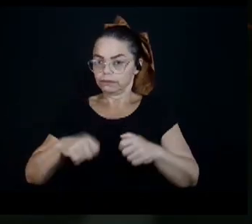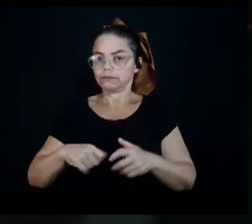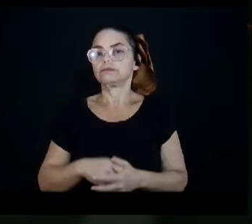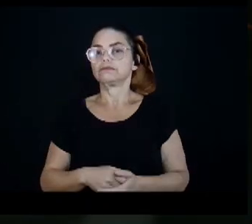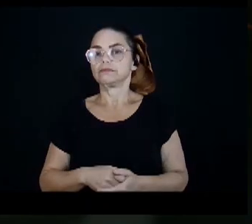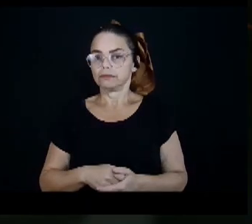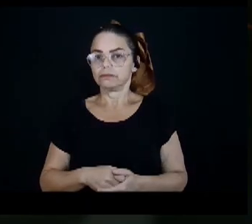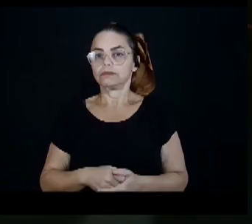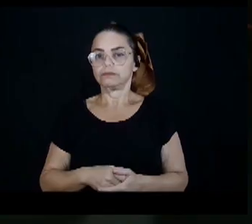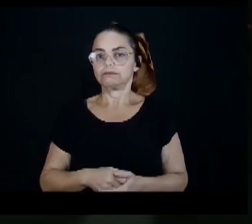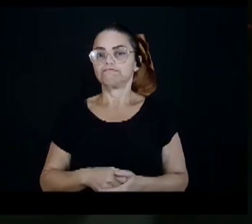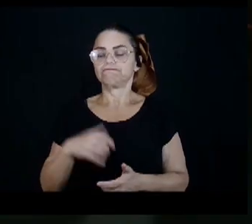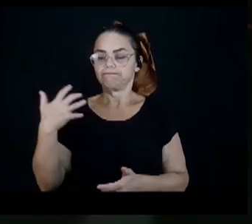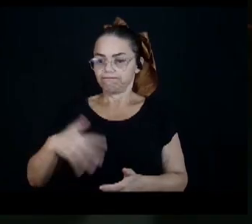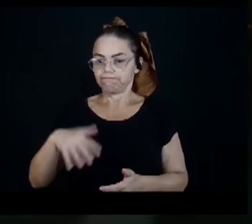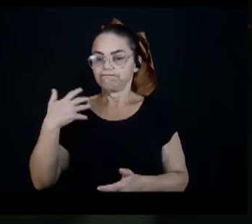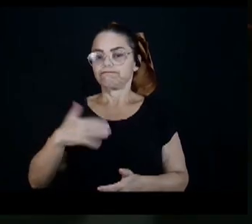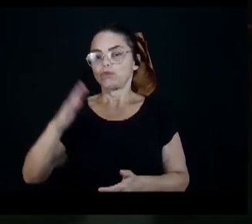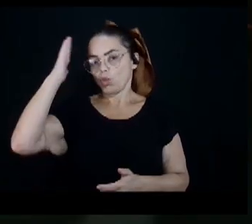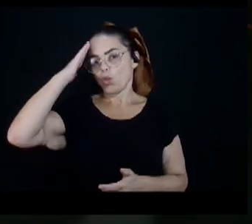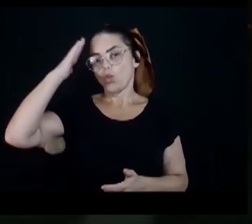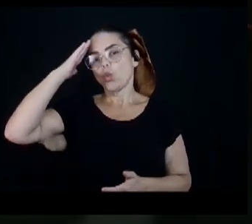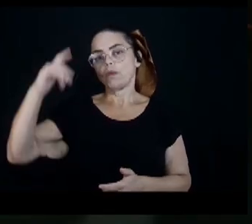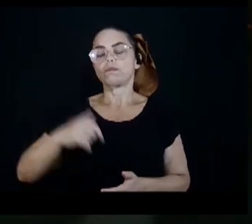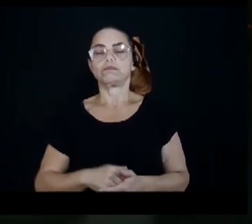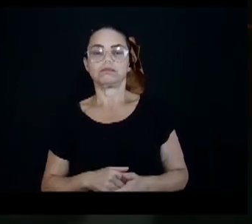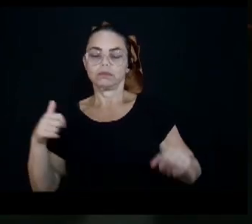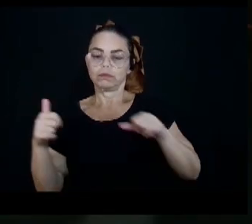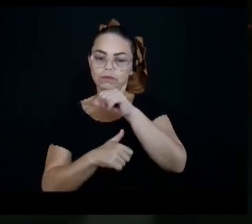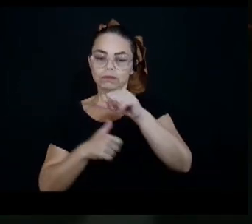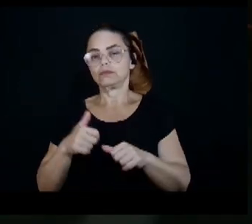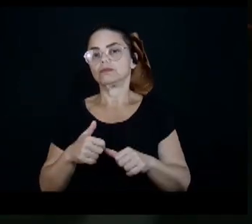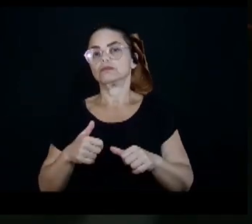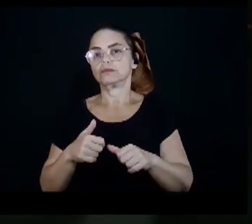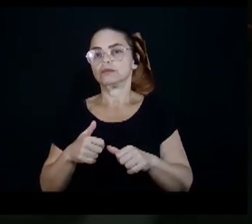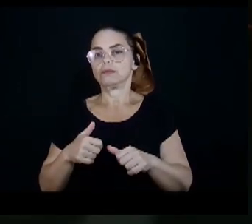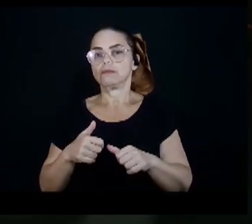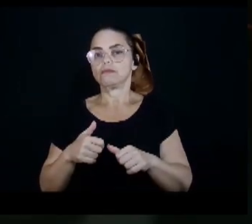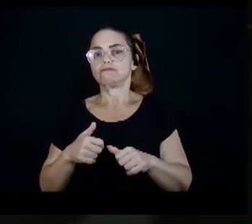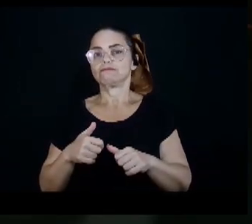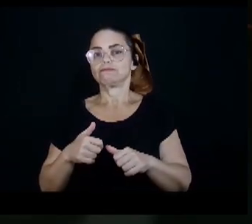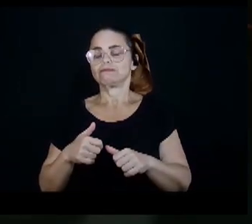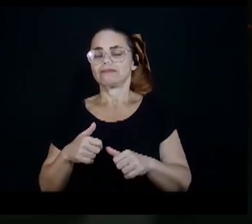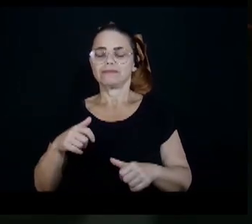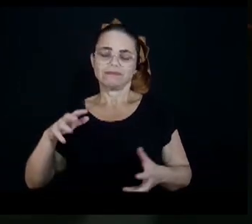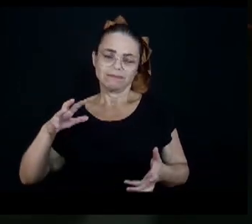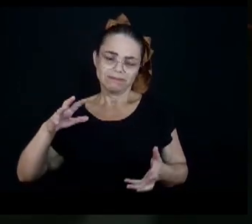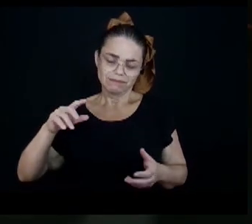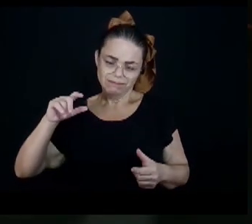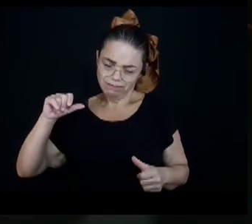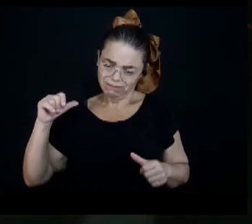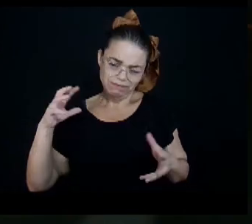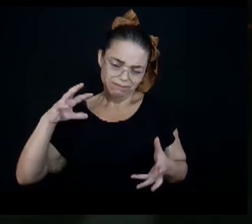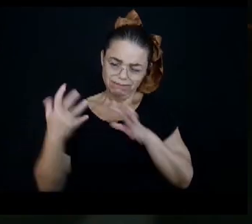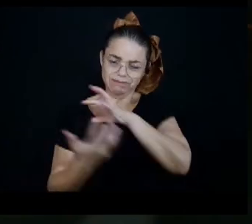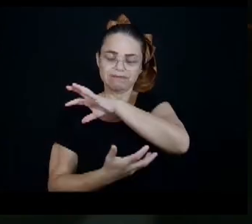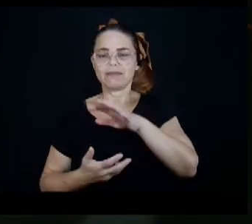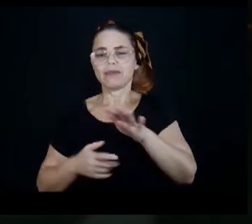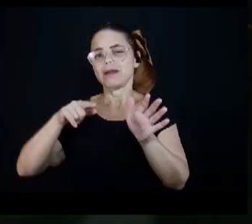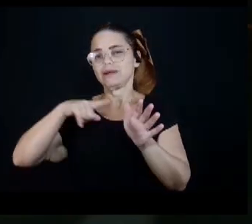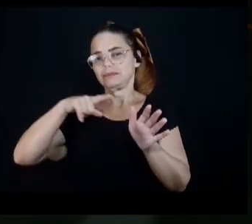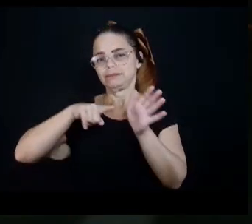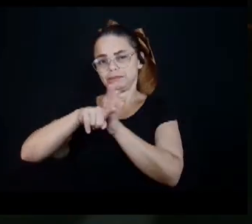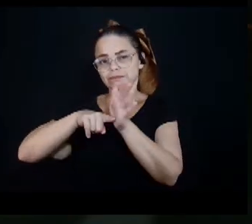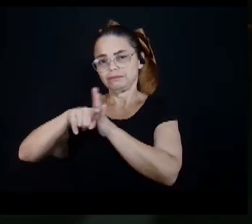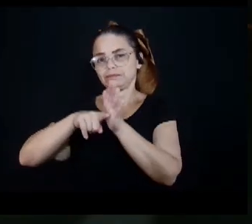um entendimento dessa mudança. E essa mudança está sendo um pouco radical. Olha, tem uma pesquisa da CamInsight